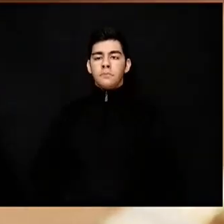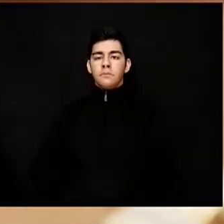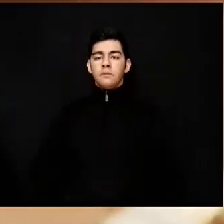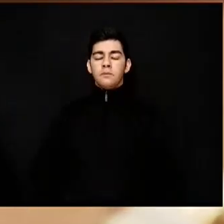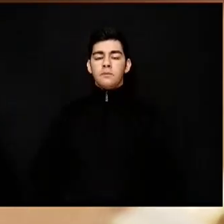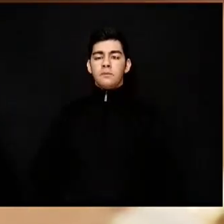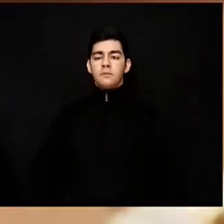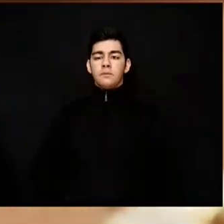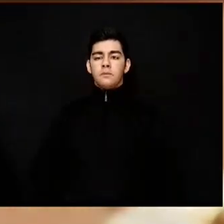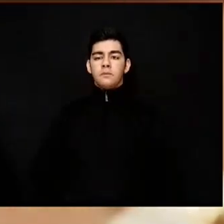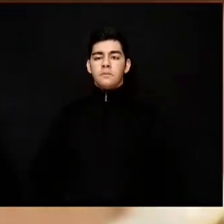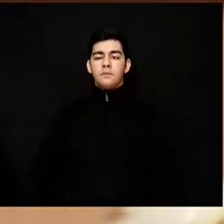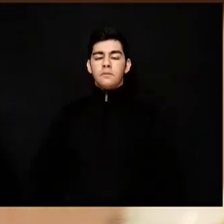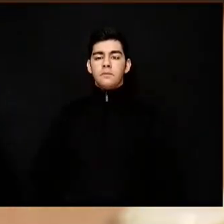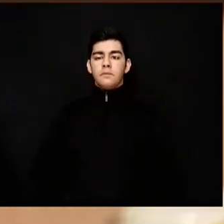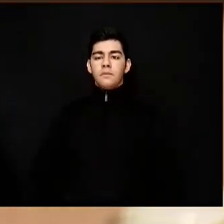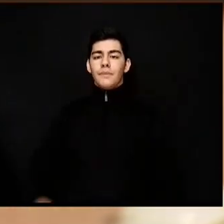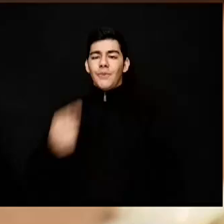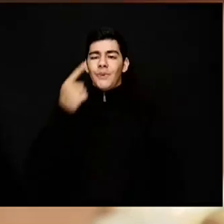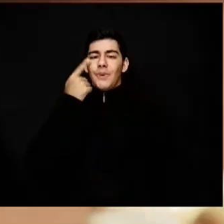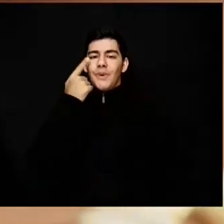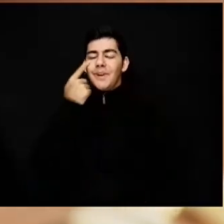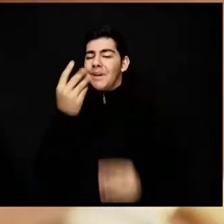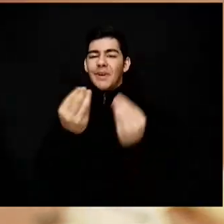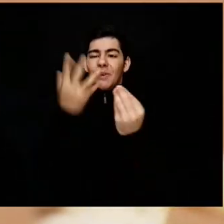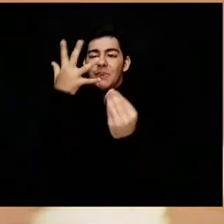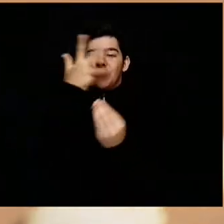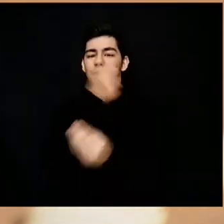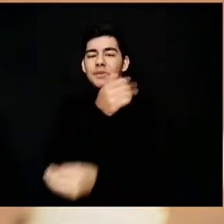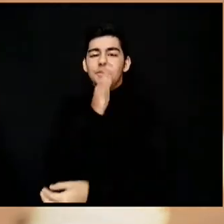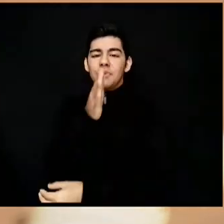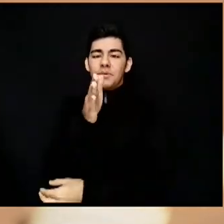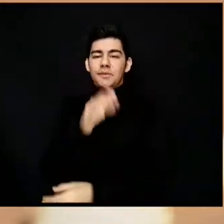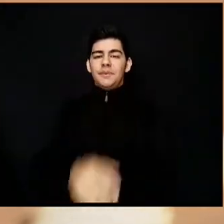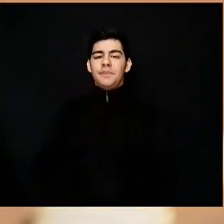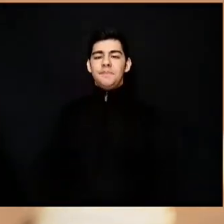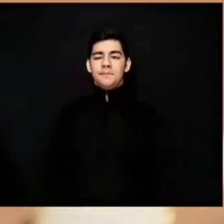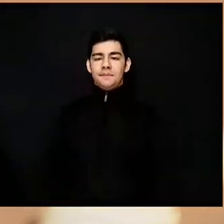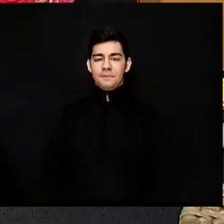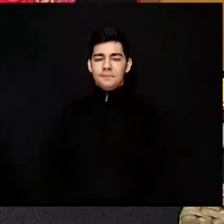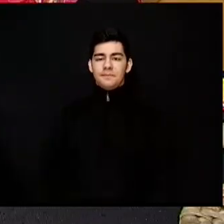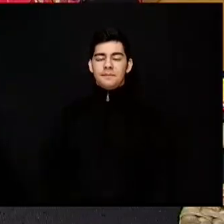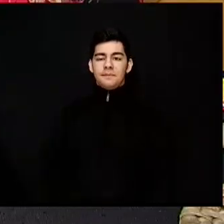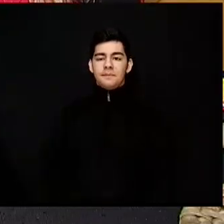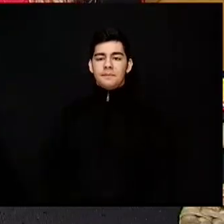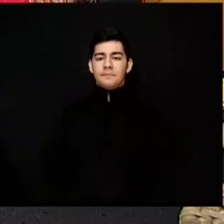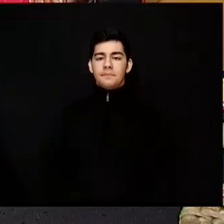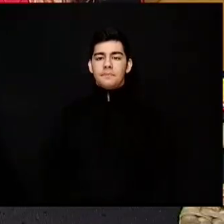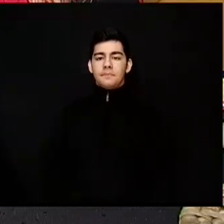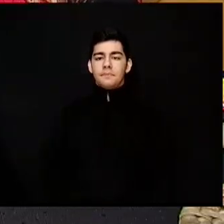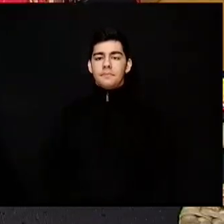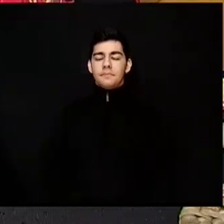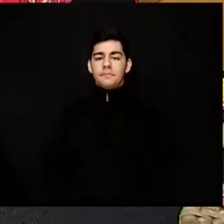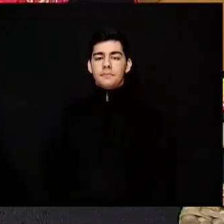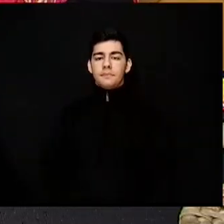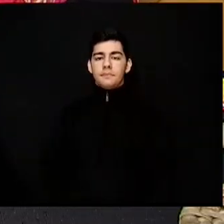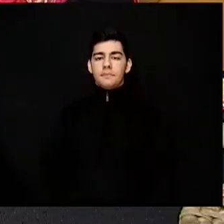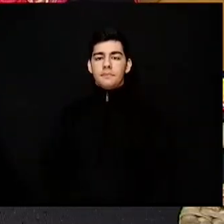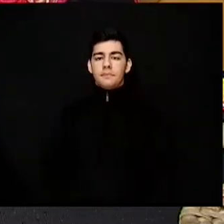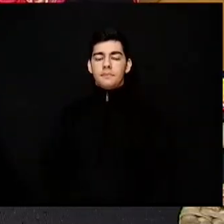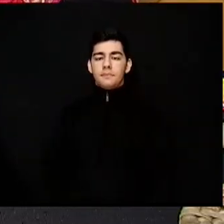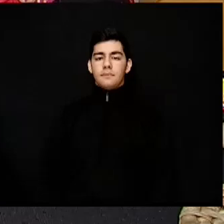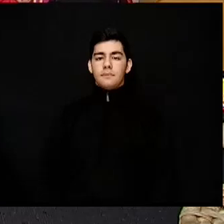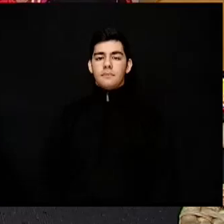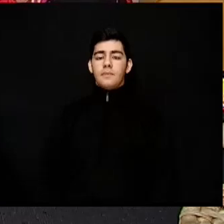como que tá ficando bonito. Esses entremeios, eles dão uma vida. Um contraste, Um contraste.